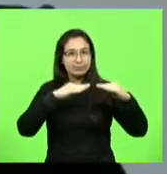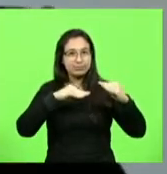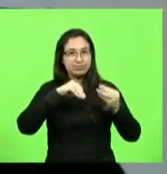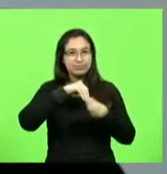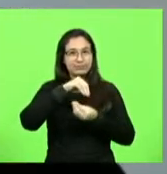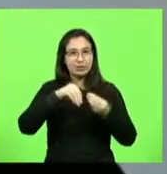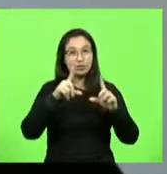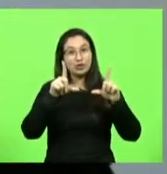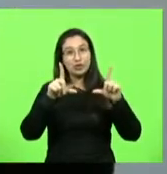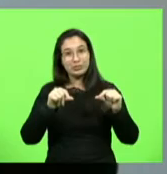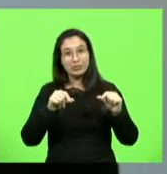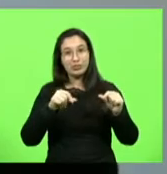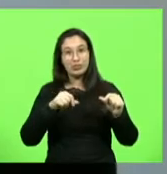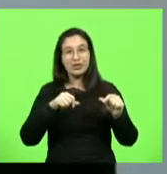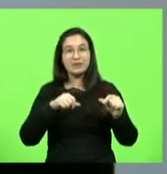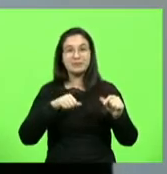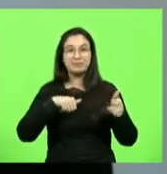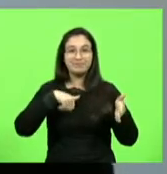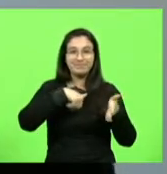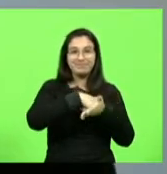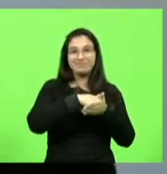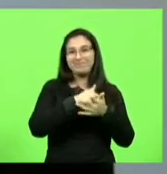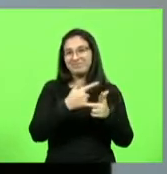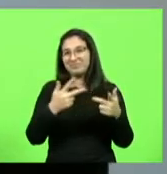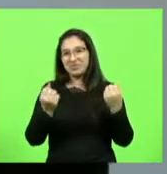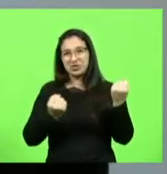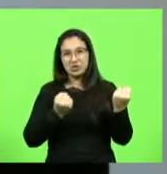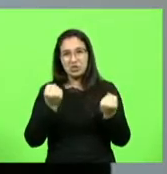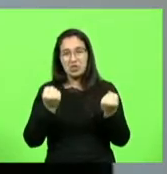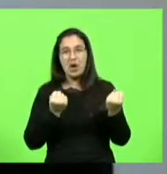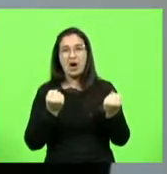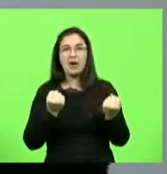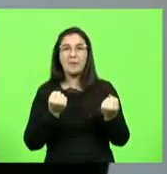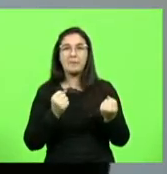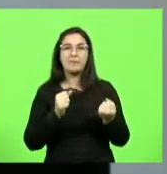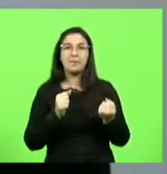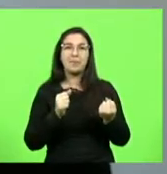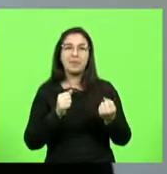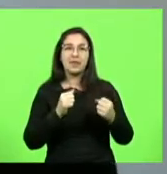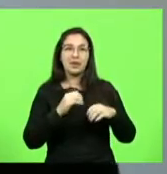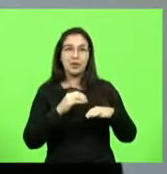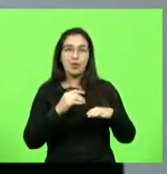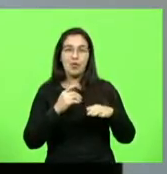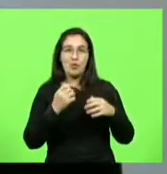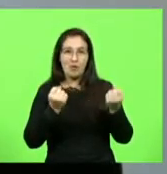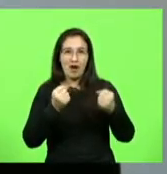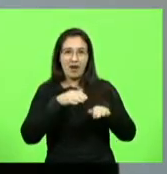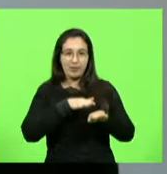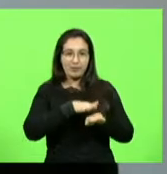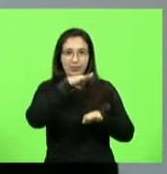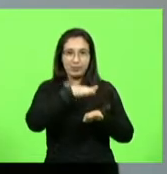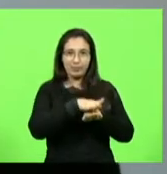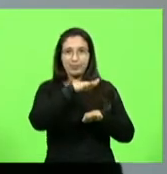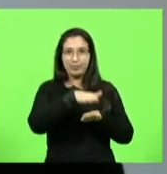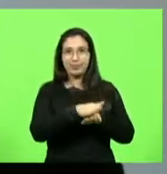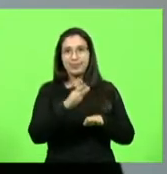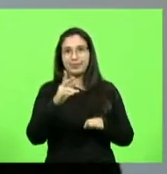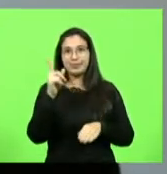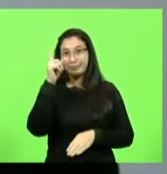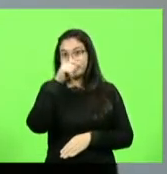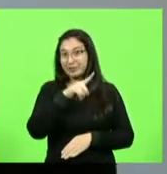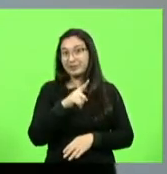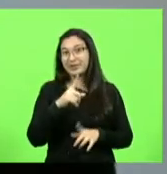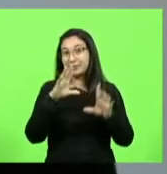reduzindo acidentes. A aquaplanagem reduz também, porque ele filtra a água. Então, é uma tecnologia muito